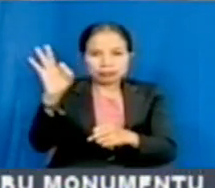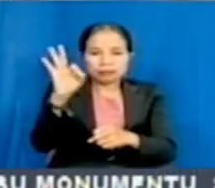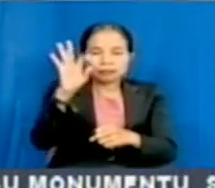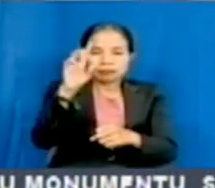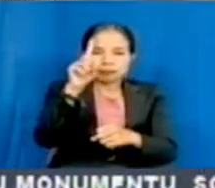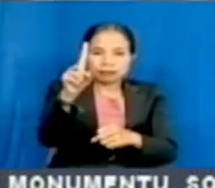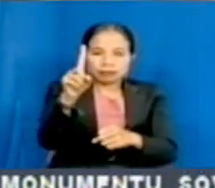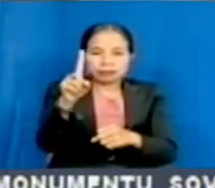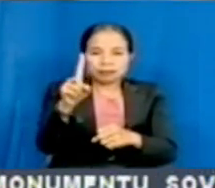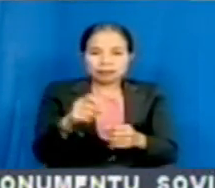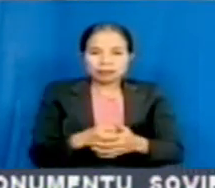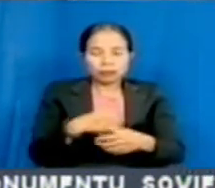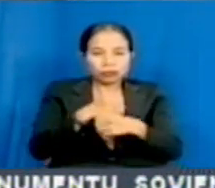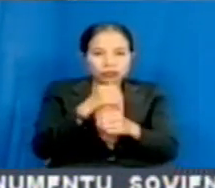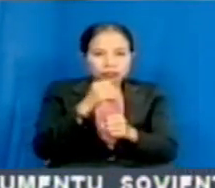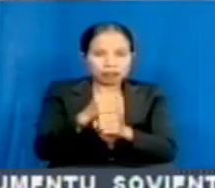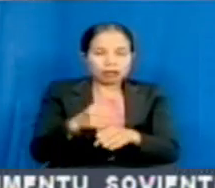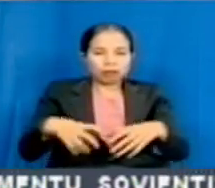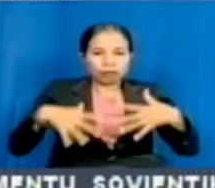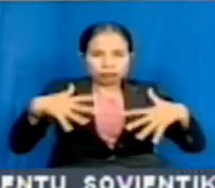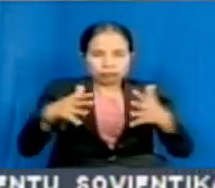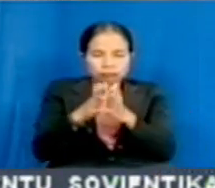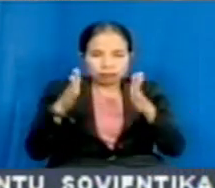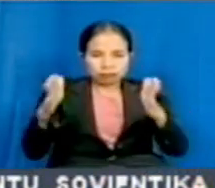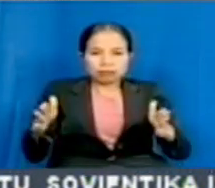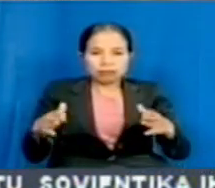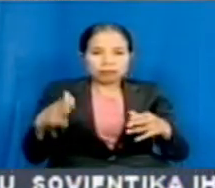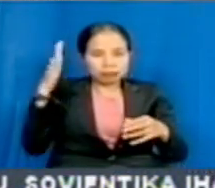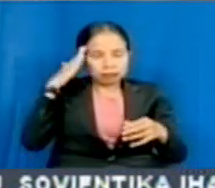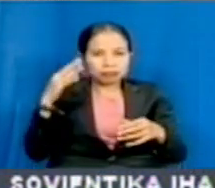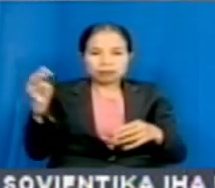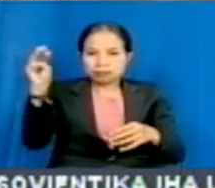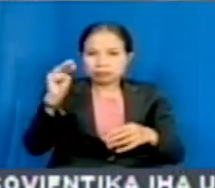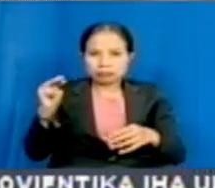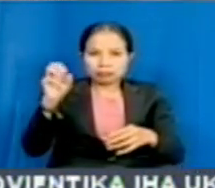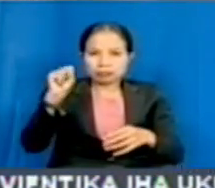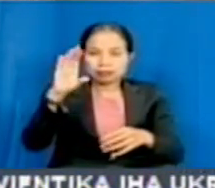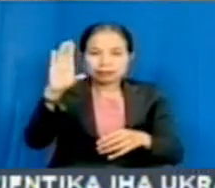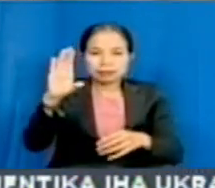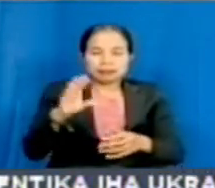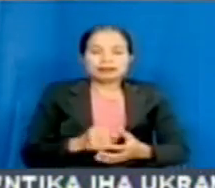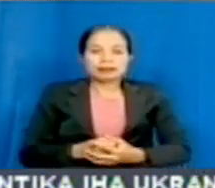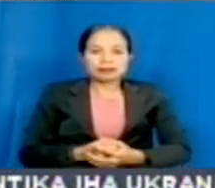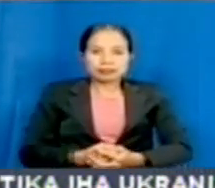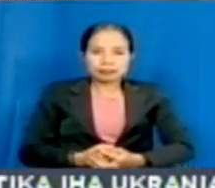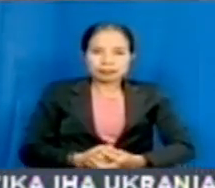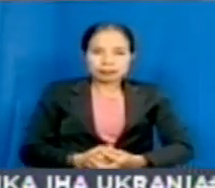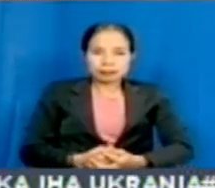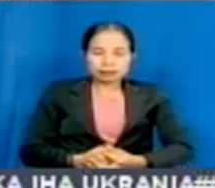resin ida. Hode resulta trazer de bot, nebe conhecido o massacre Santa Cruz.